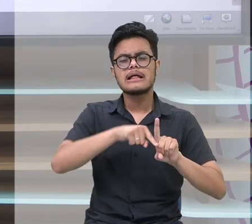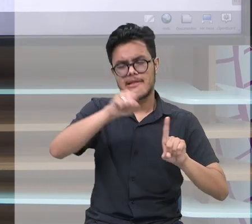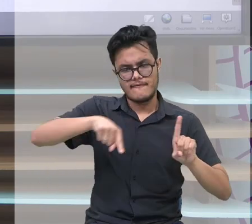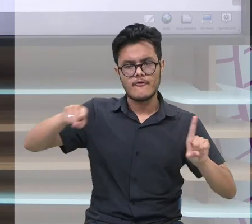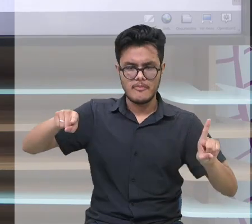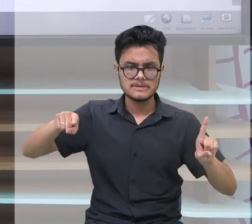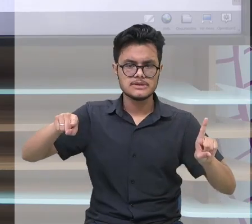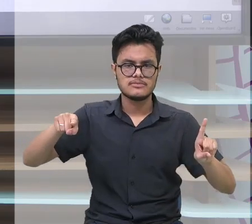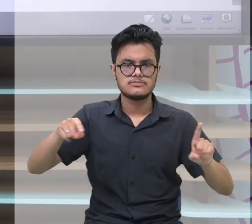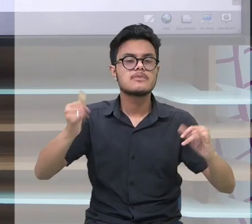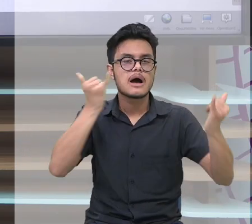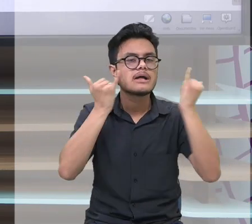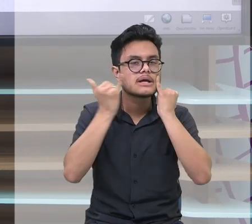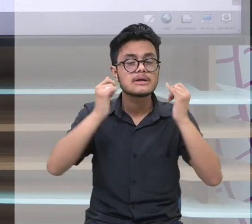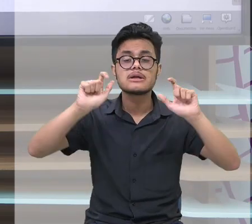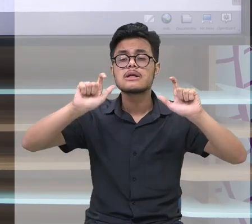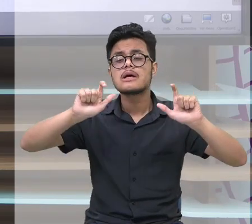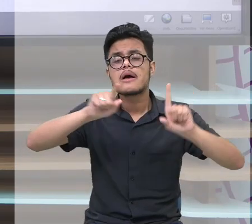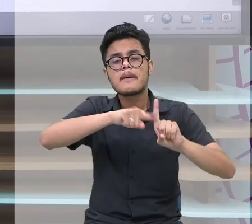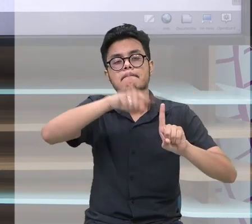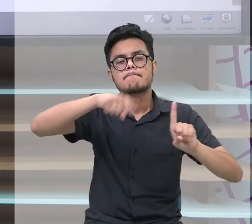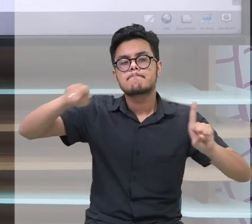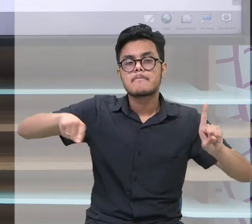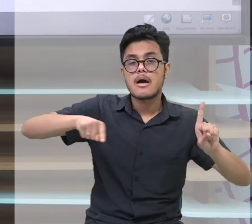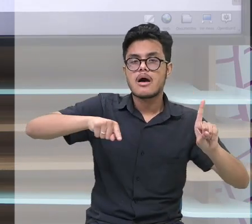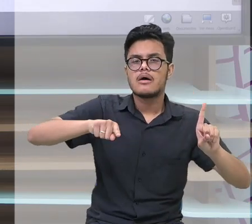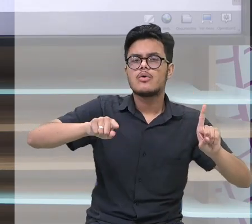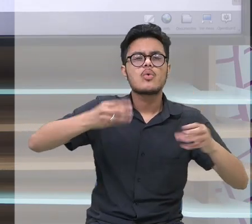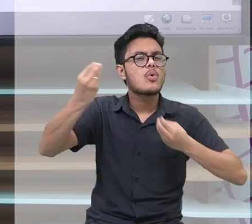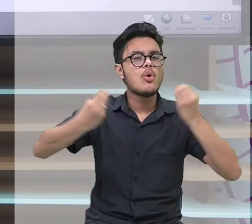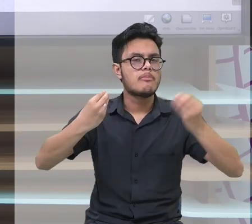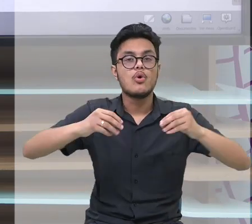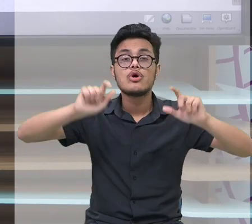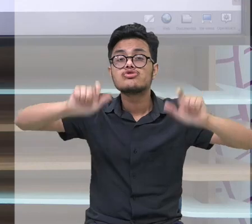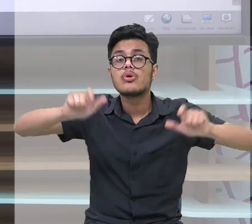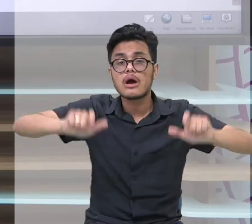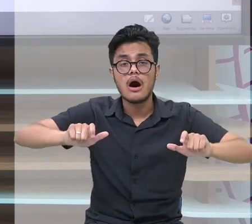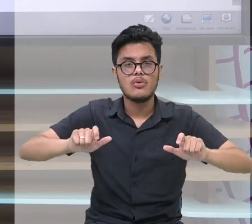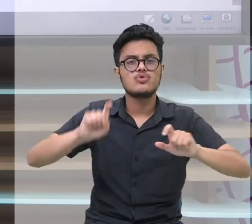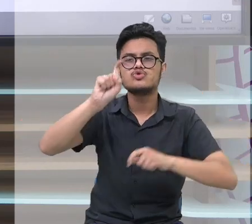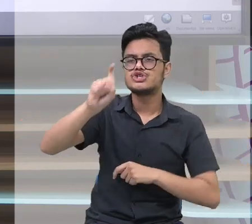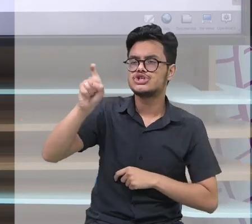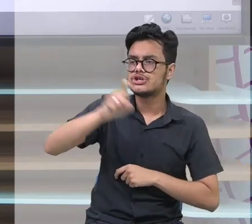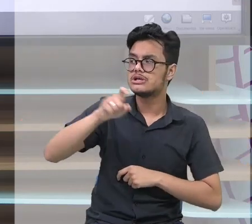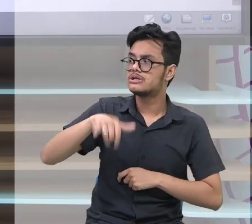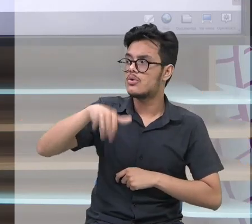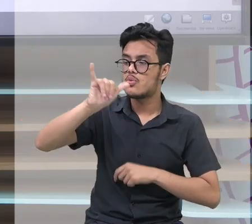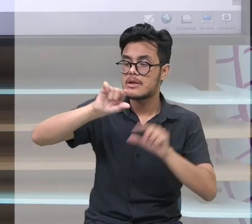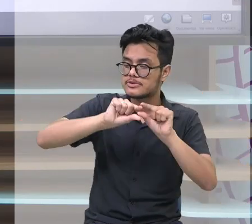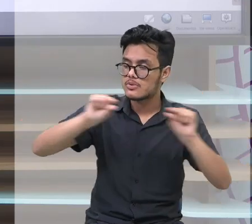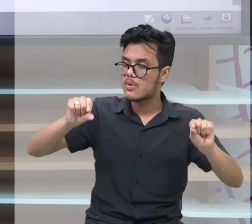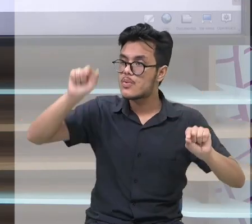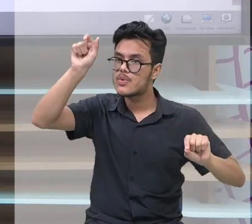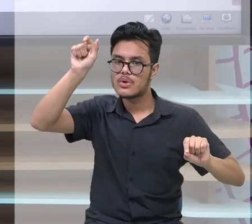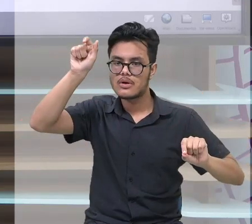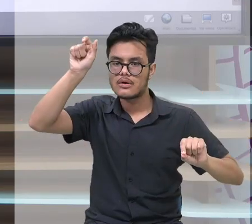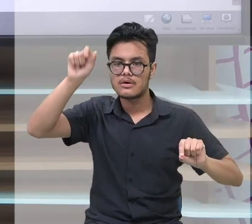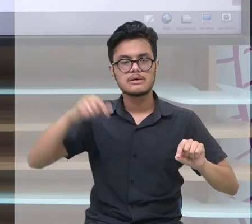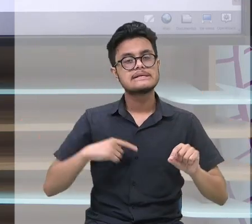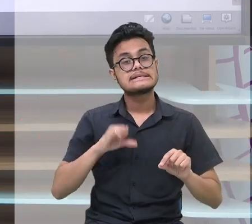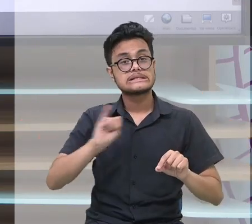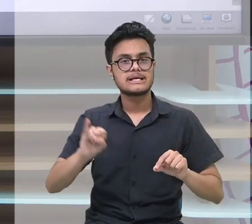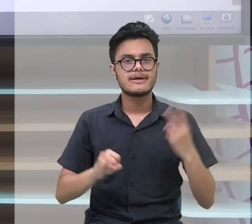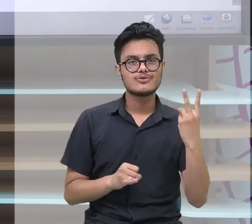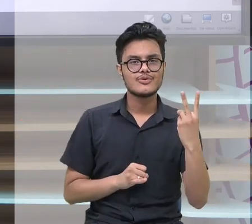for esboçar esse gráfico, quando a gente for construir esse gráfico, né? Porque eu peguei o valor de x aqui, 2,